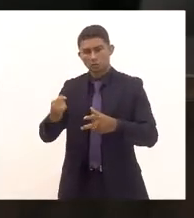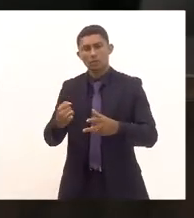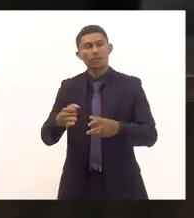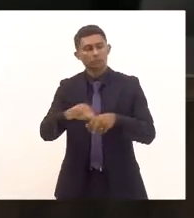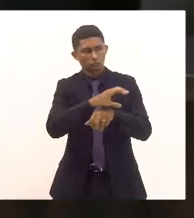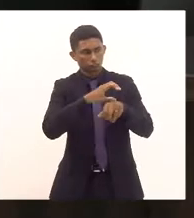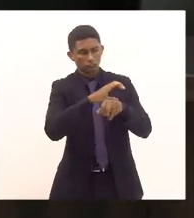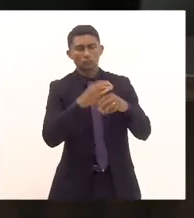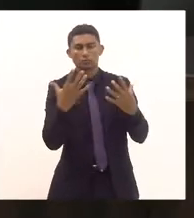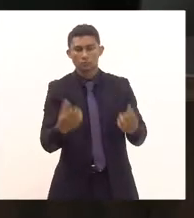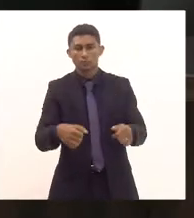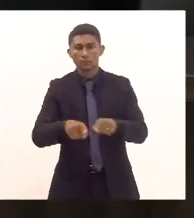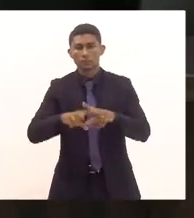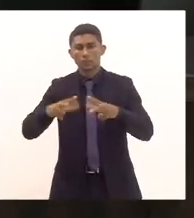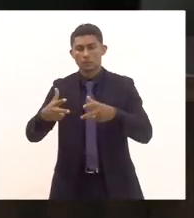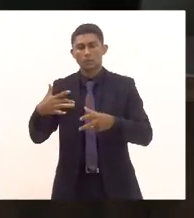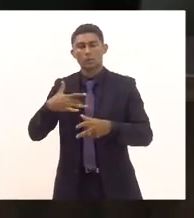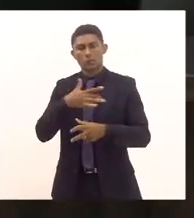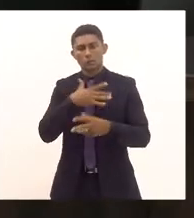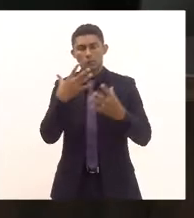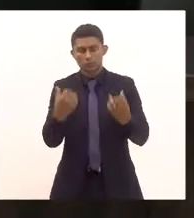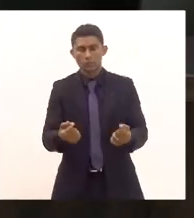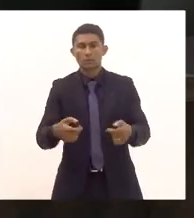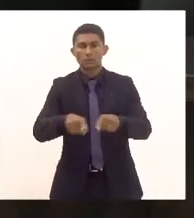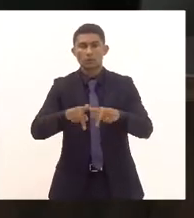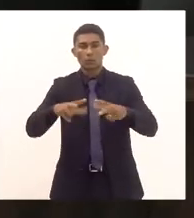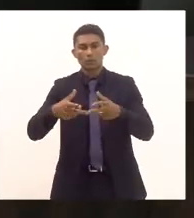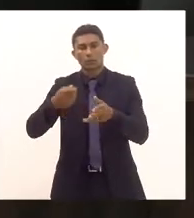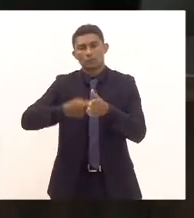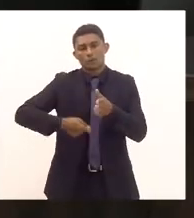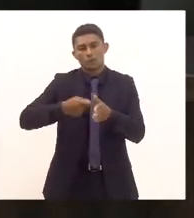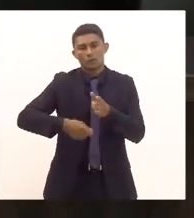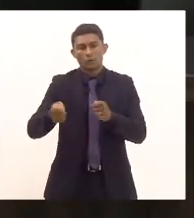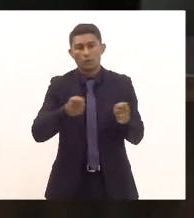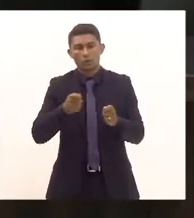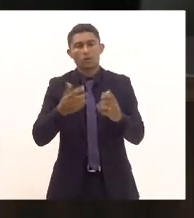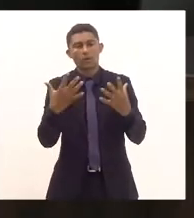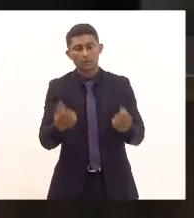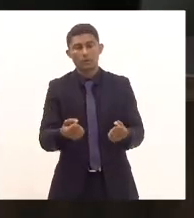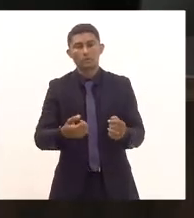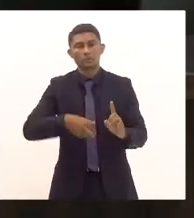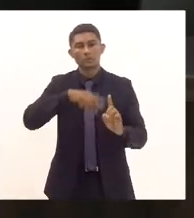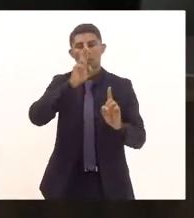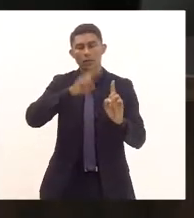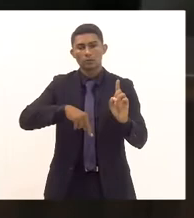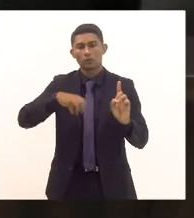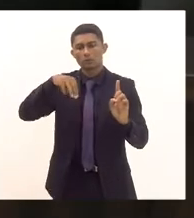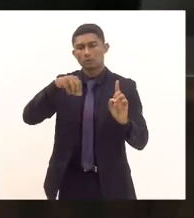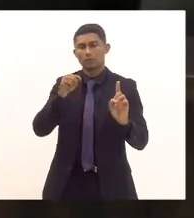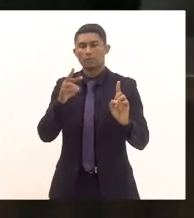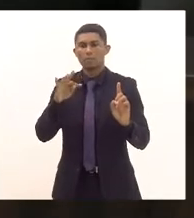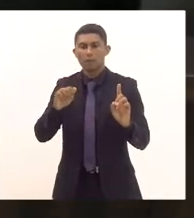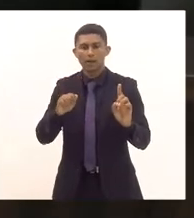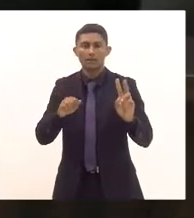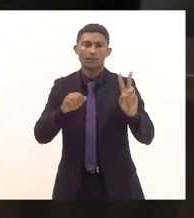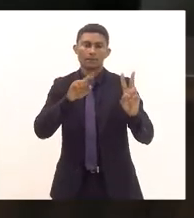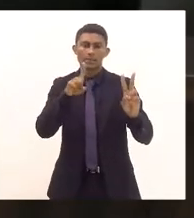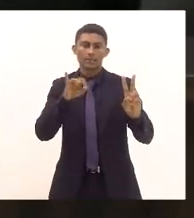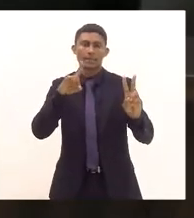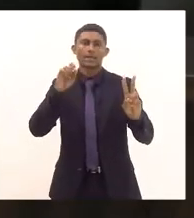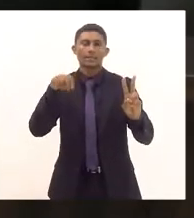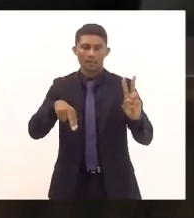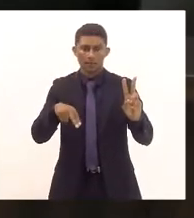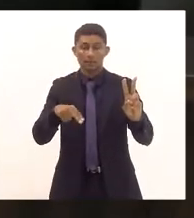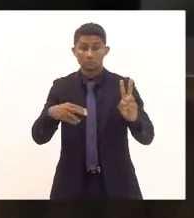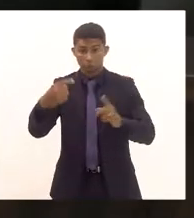saúde favorável e de orçamento Finanças fiscalização financeira e controle favorável relator Deputado Chico Machado Marta Rocha Zaidan em